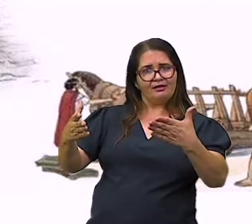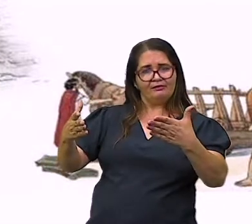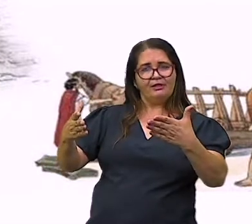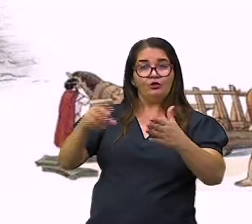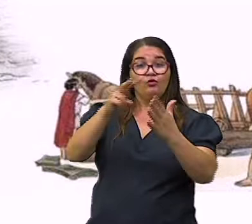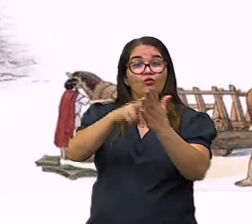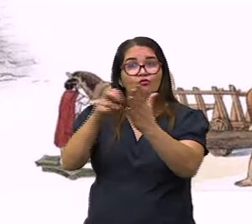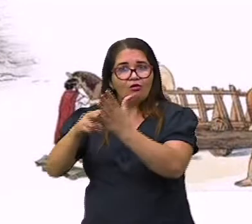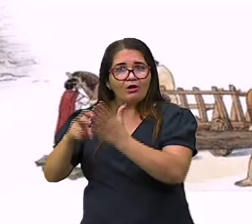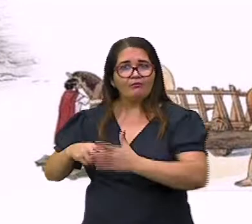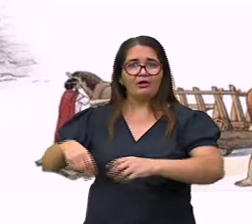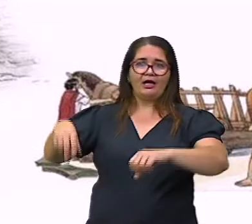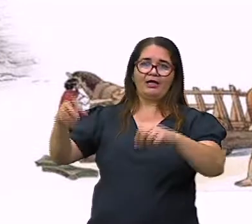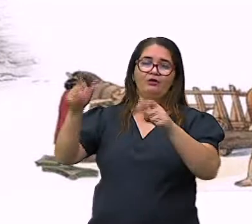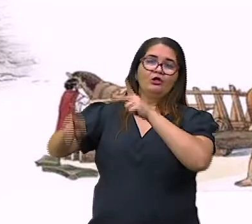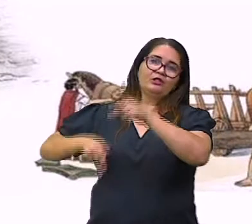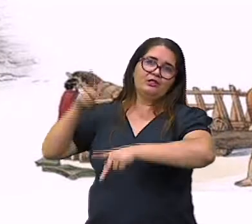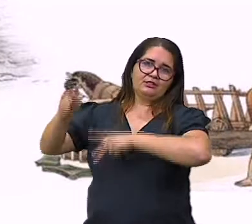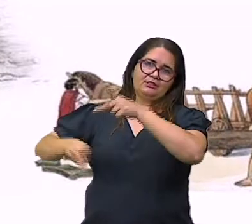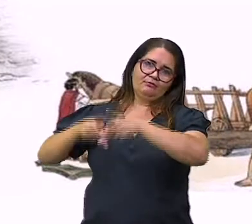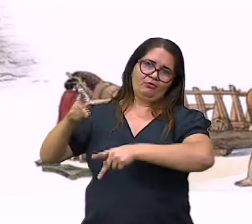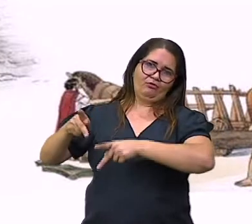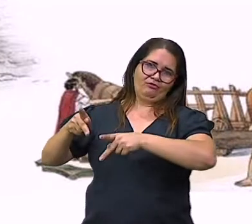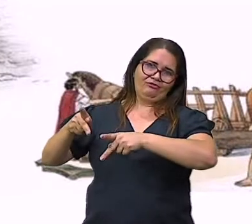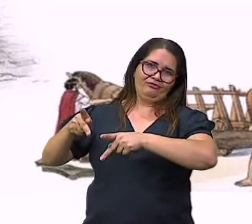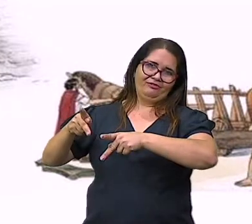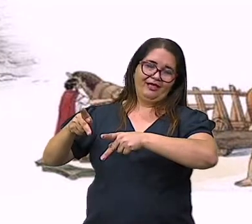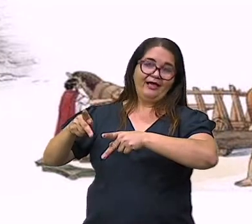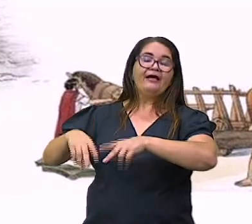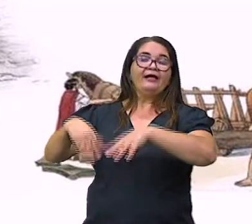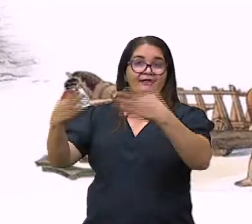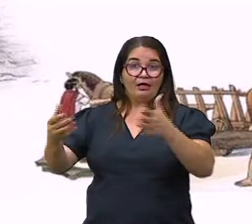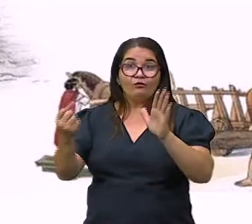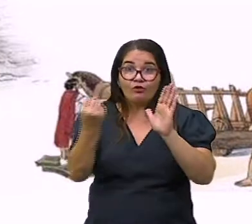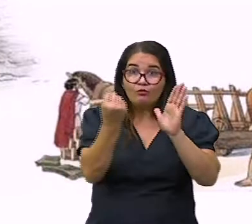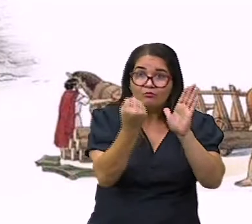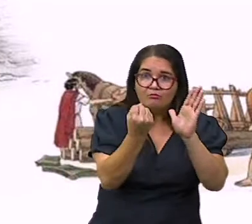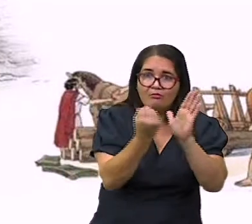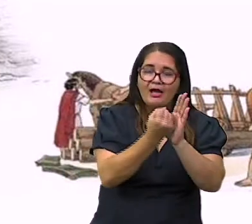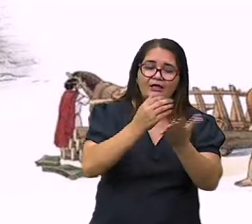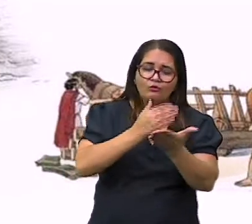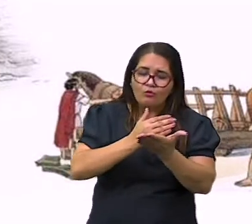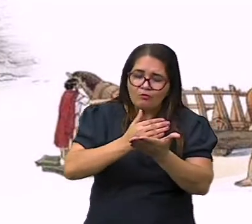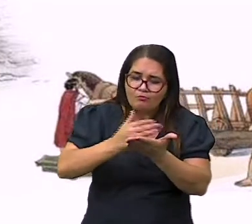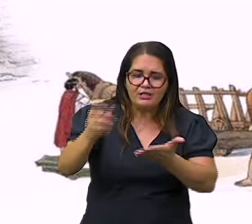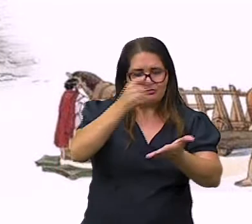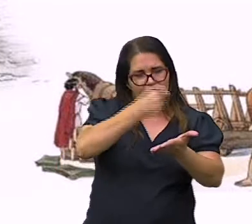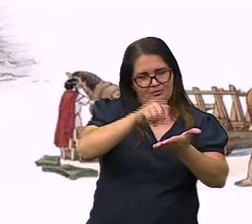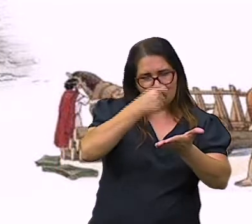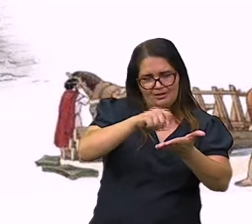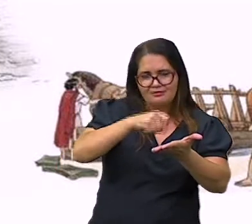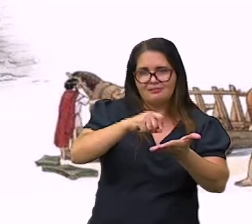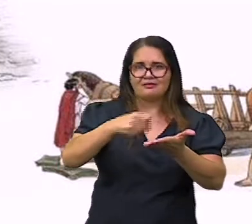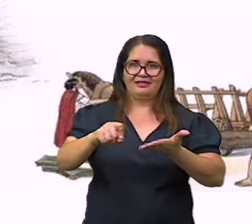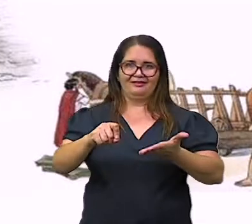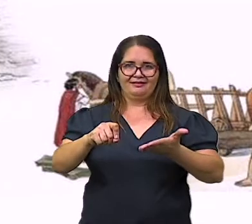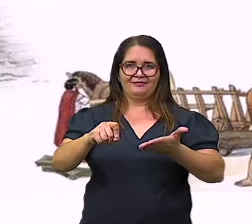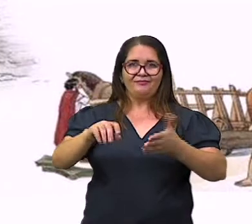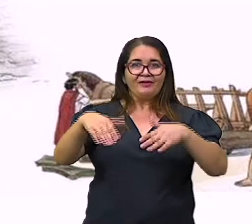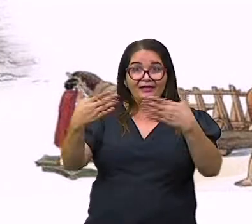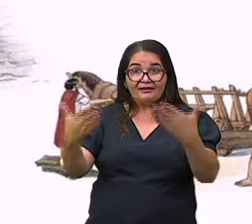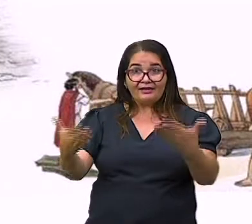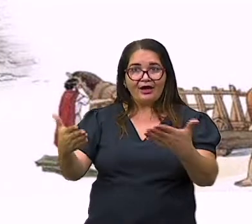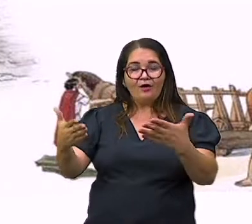mais um sistema de linguagem de escrita, né? Essa forma de escrita foi